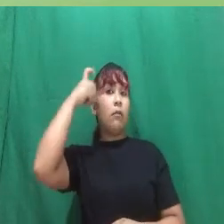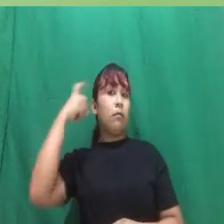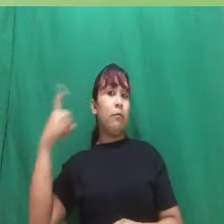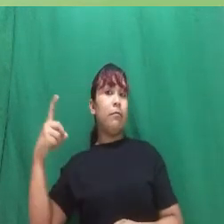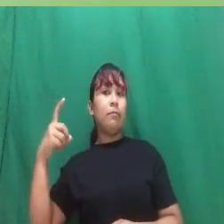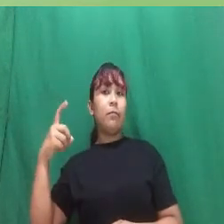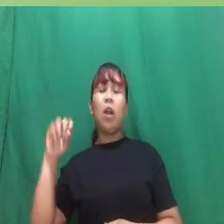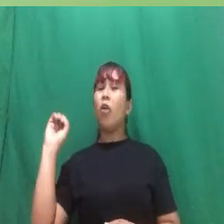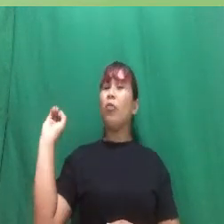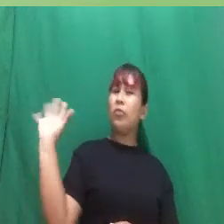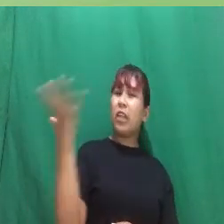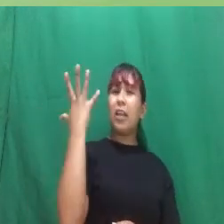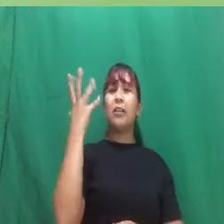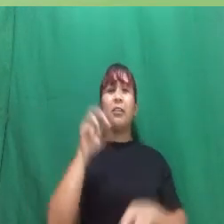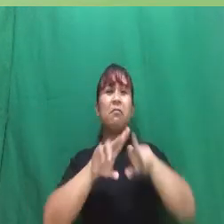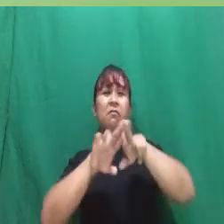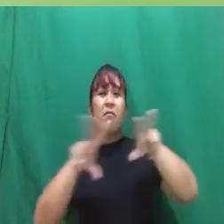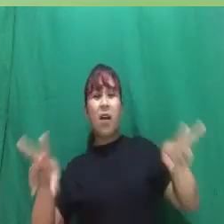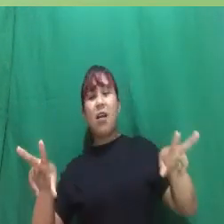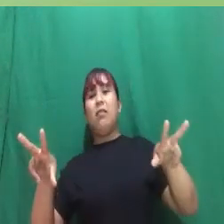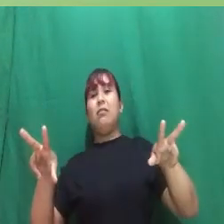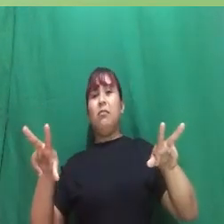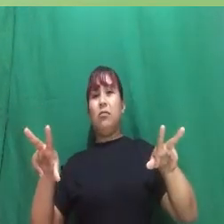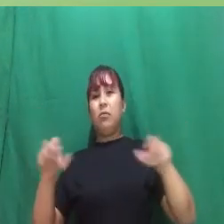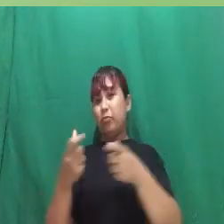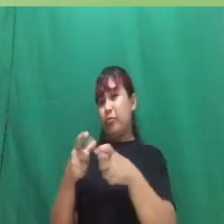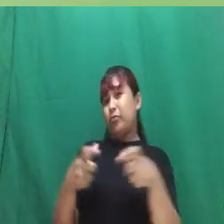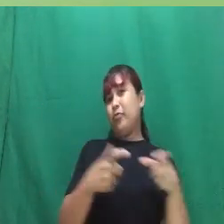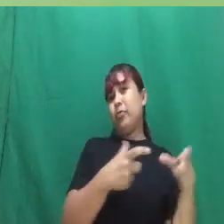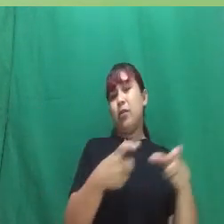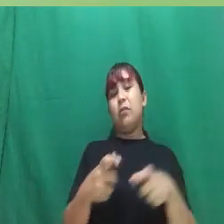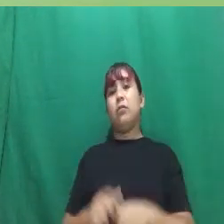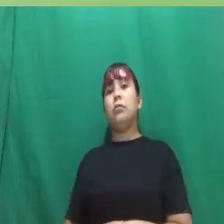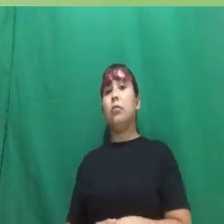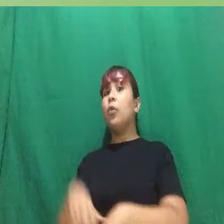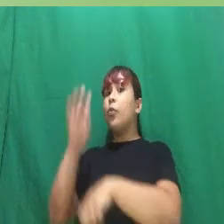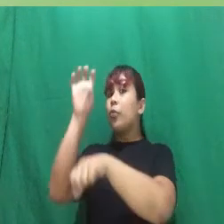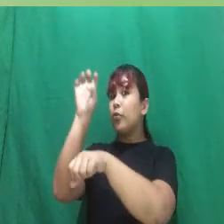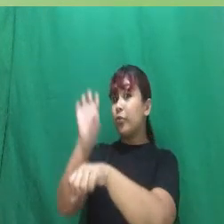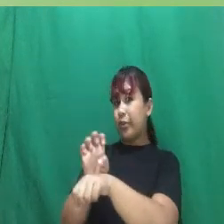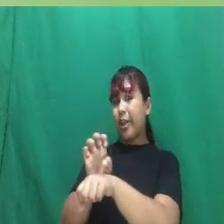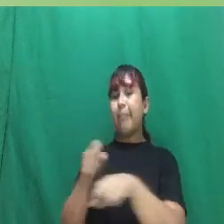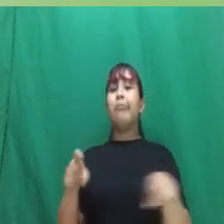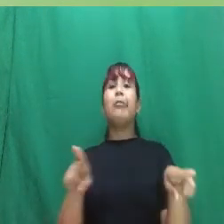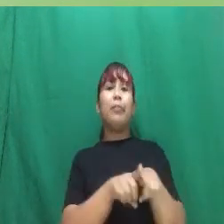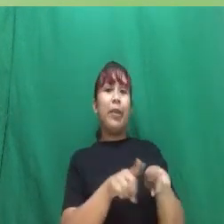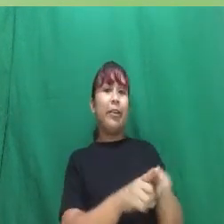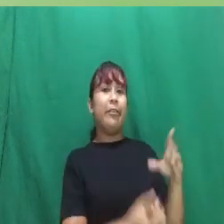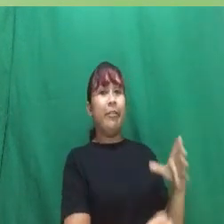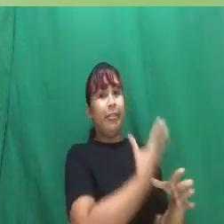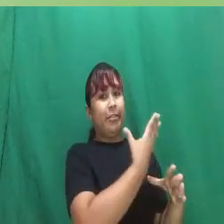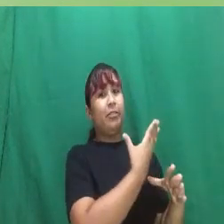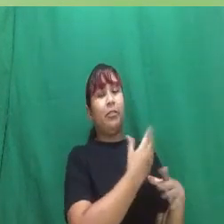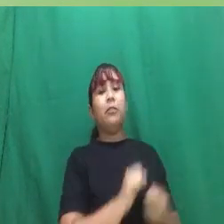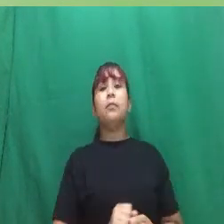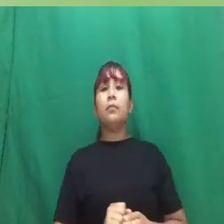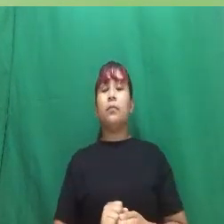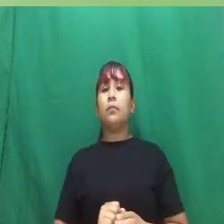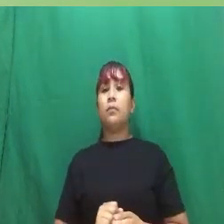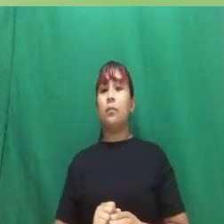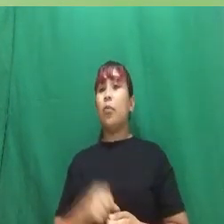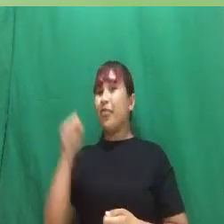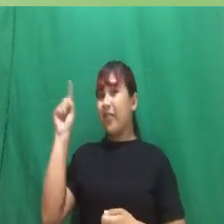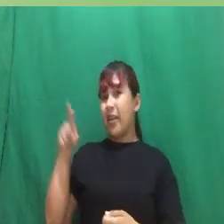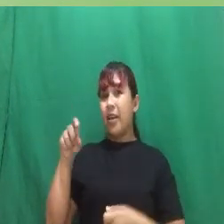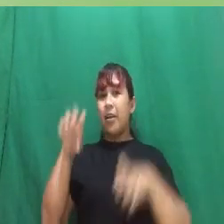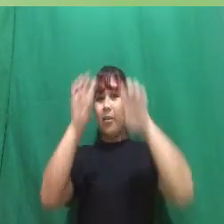precisa, mais do que nunca, ter políticas de promoção, ter políticas afirmativas, porque a grande crítica é que